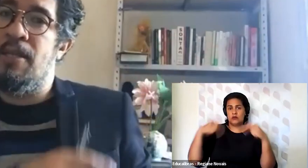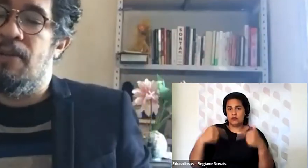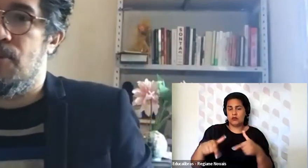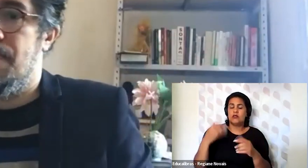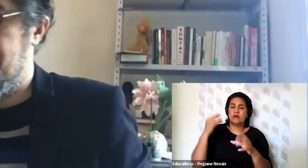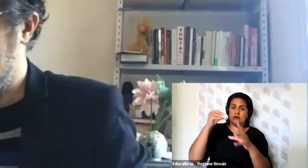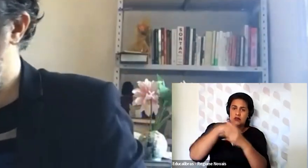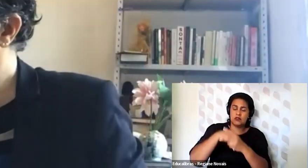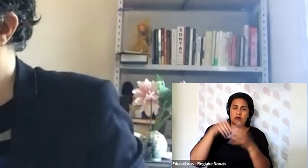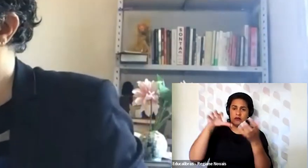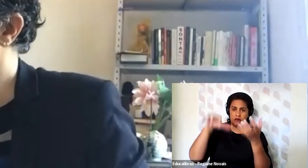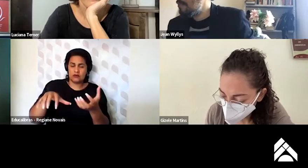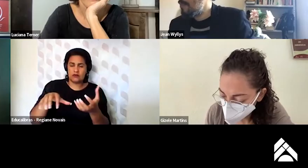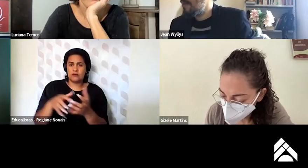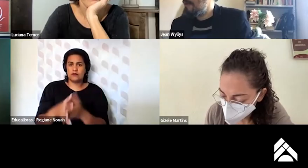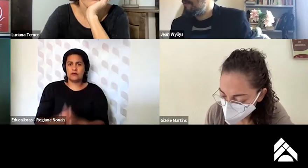por esses anos.